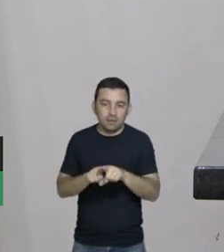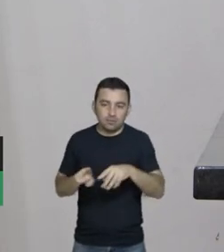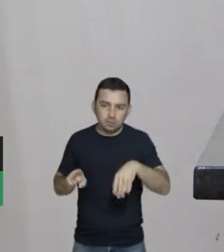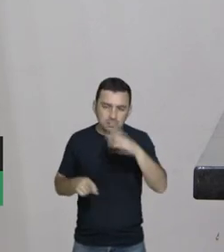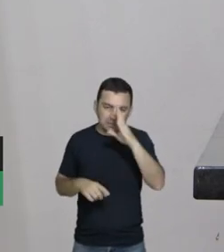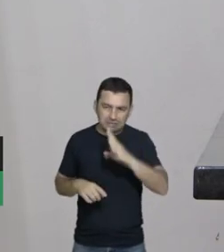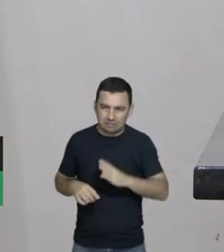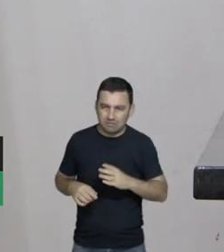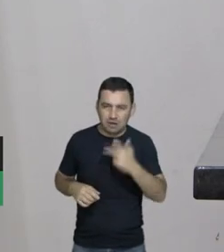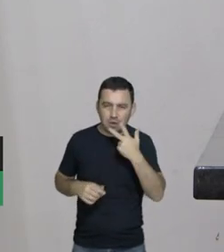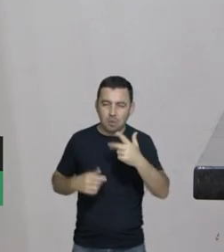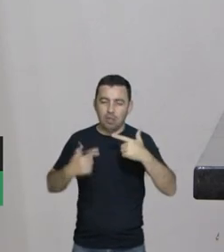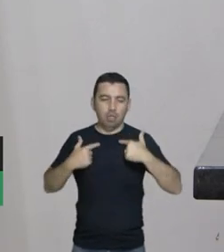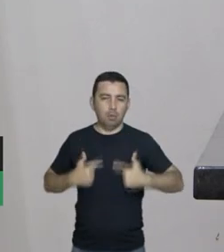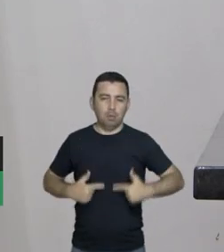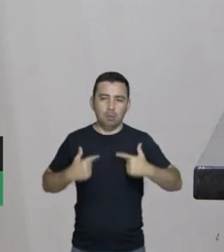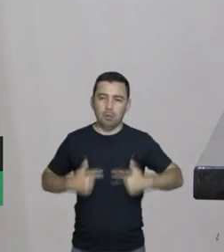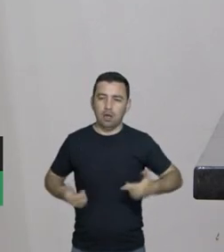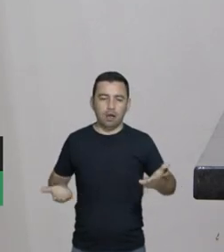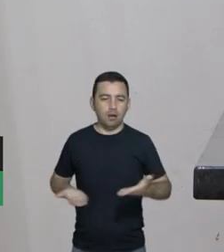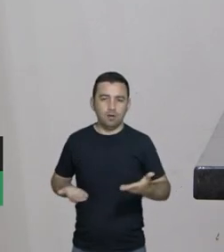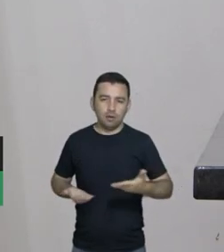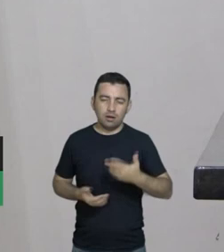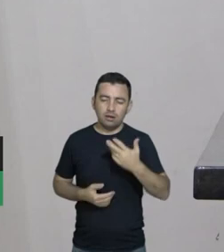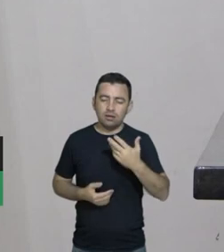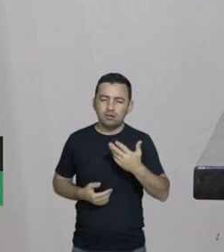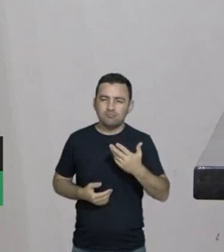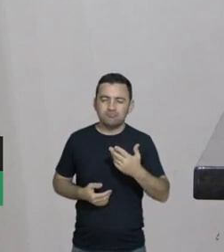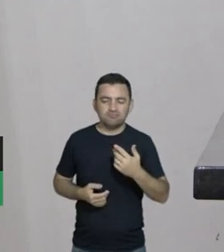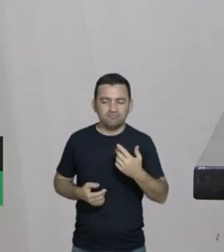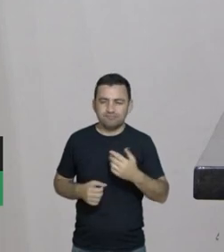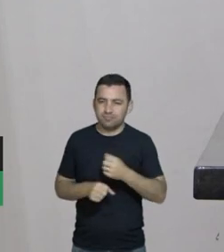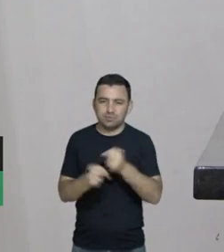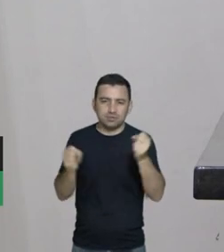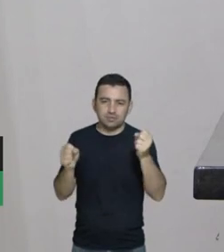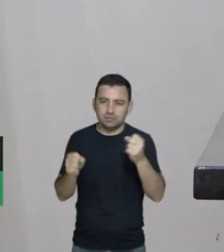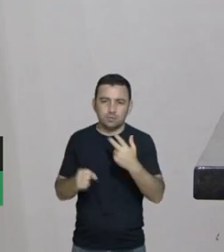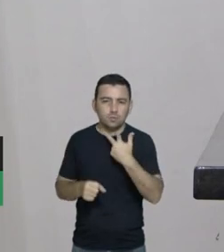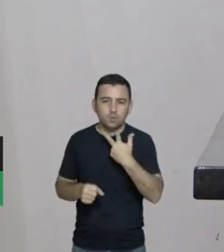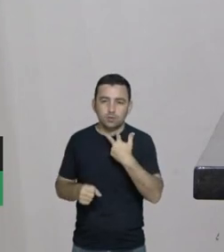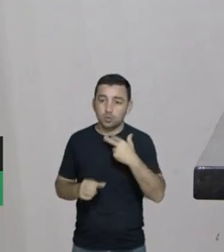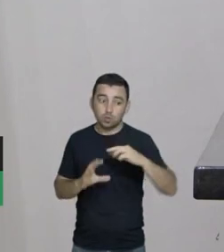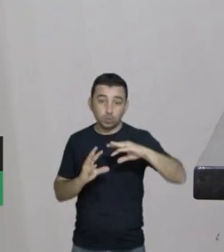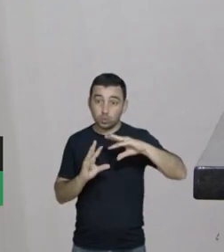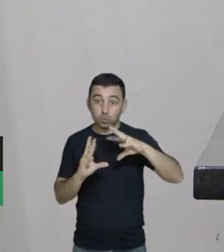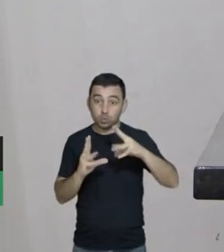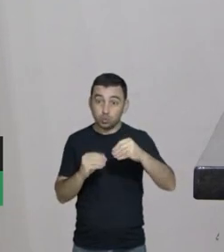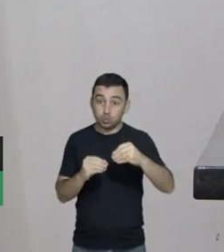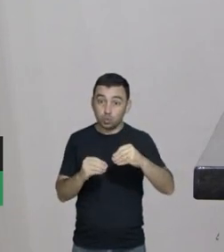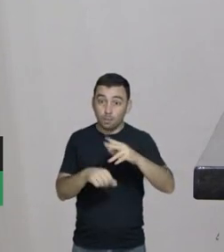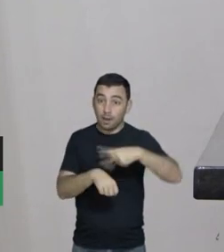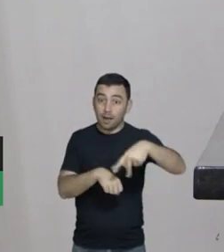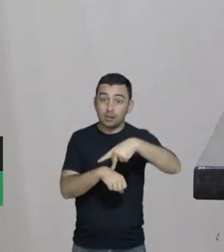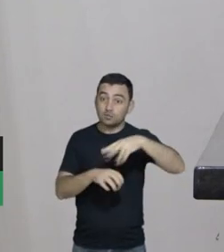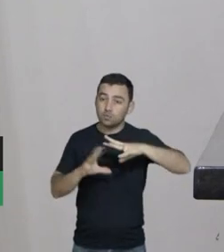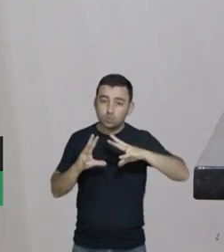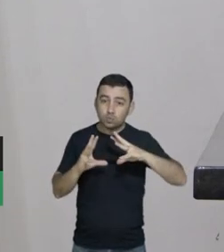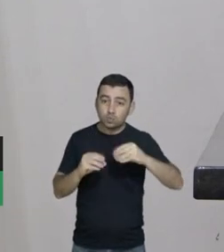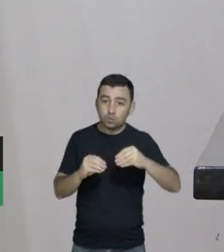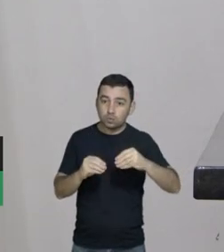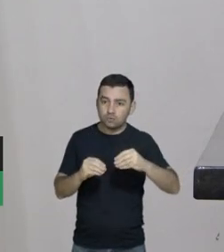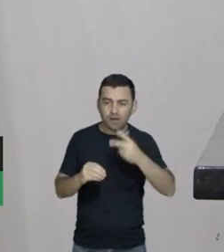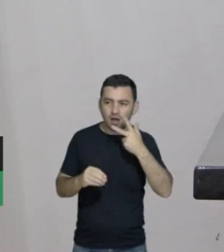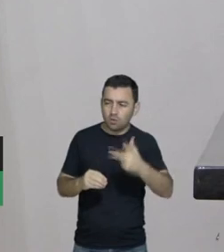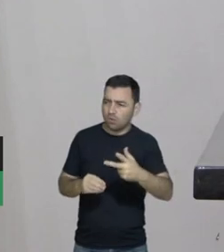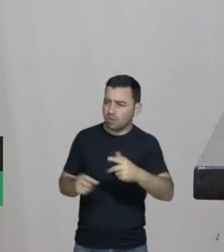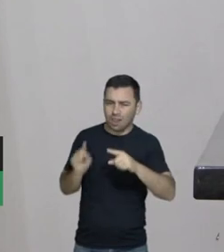hipócrita e materialmente impossível. Enquanto todos os países democráticos do mundo condenaram